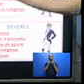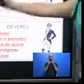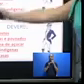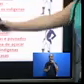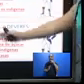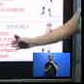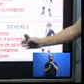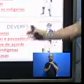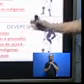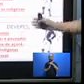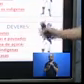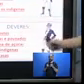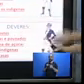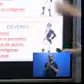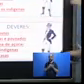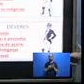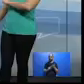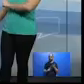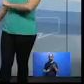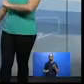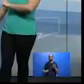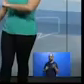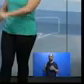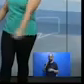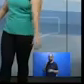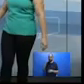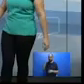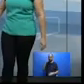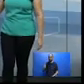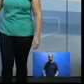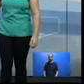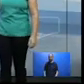vão precisar dessa parte aqui para a tarefa.